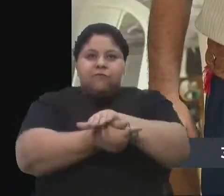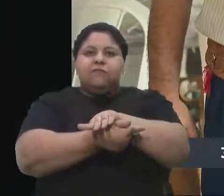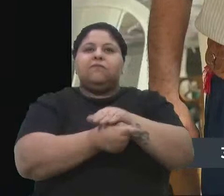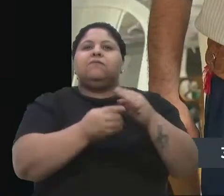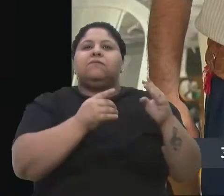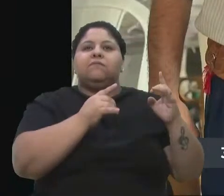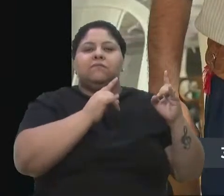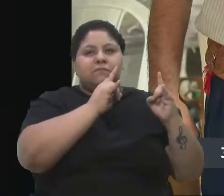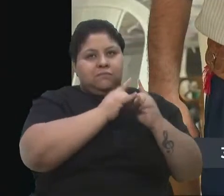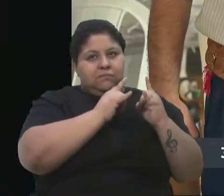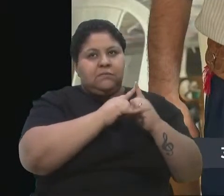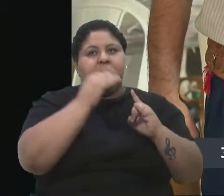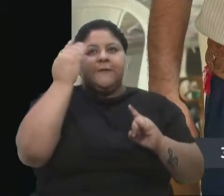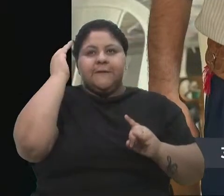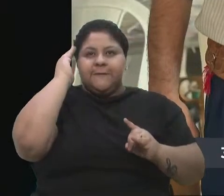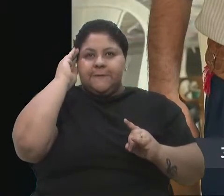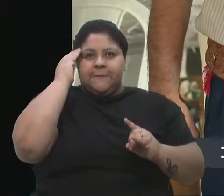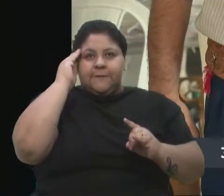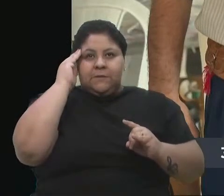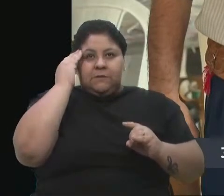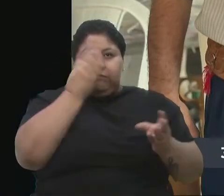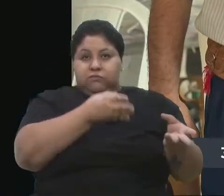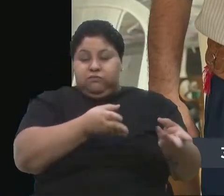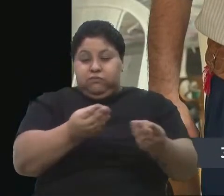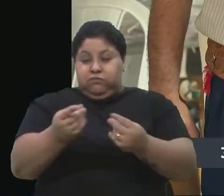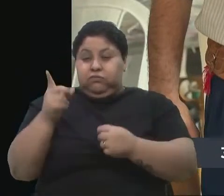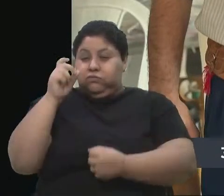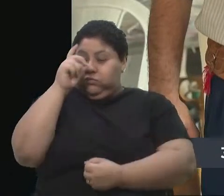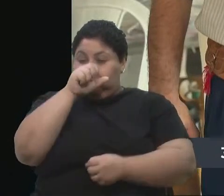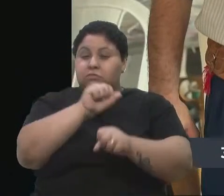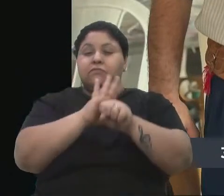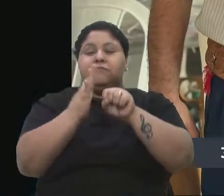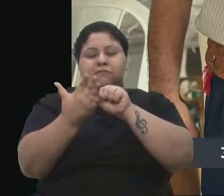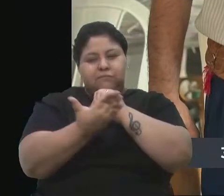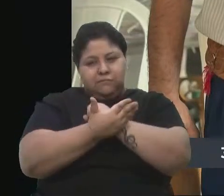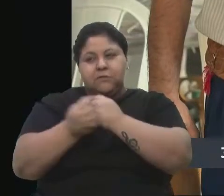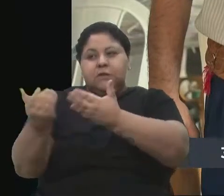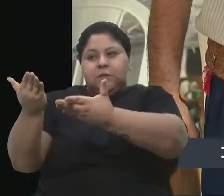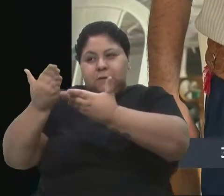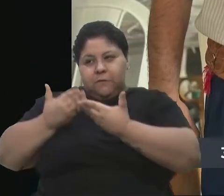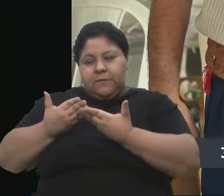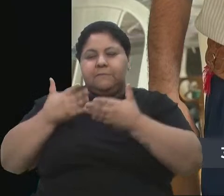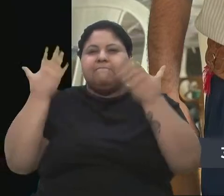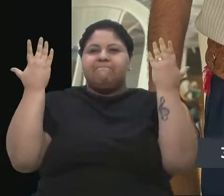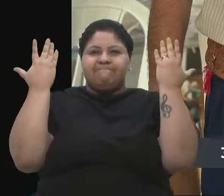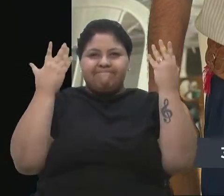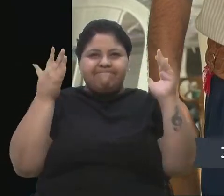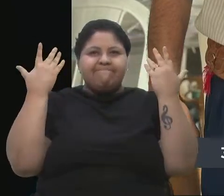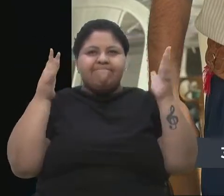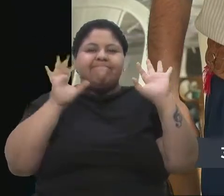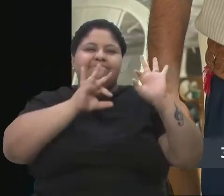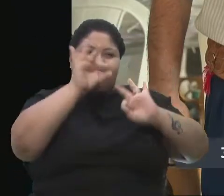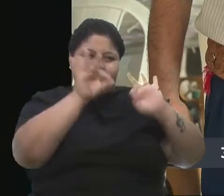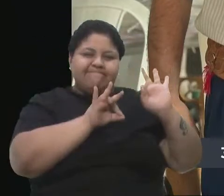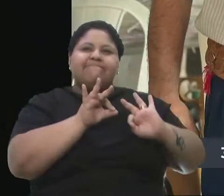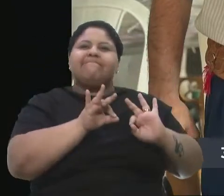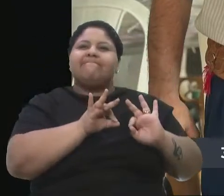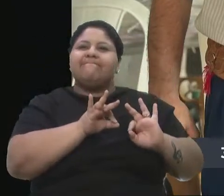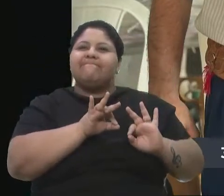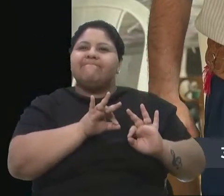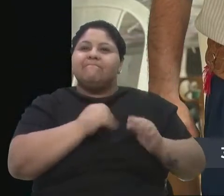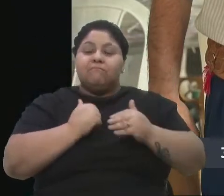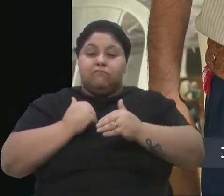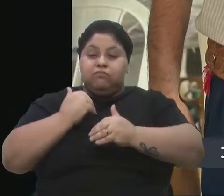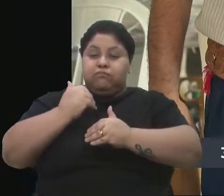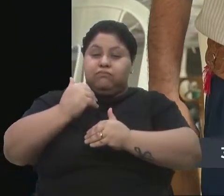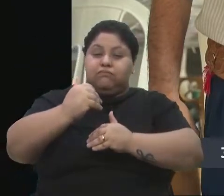elas sofreram aí com a pandemia. Então, muito obrigada pelo convite e parabéns pela organização. E, ao longo do